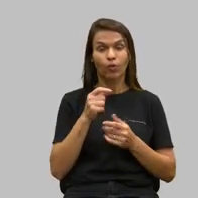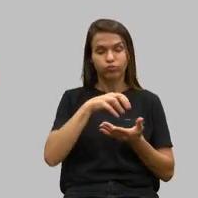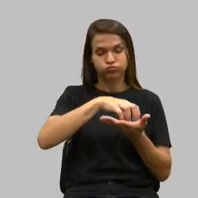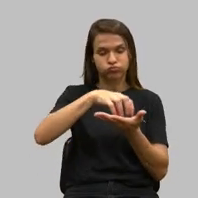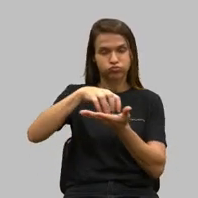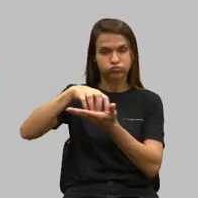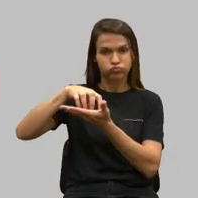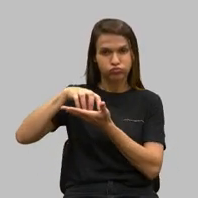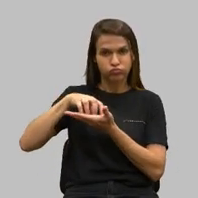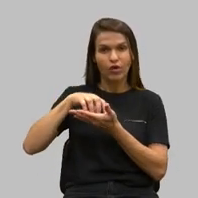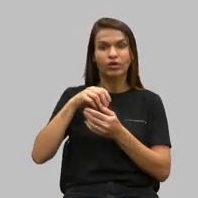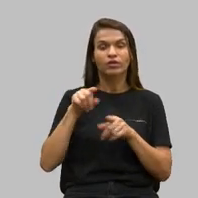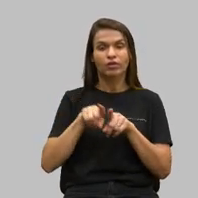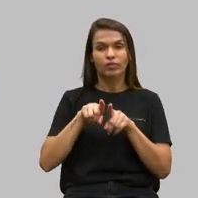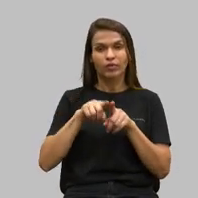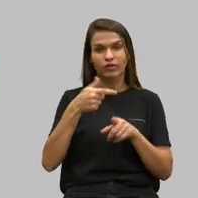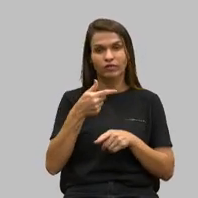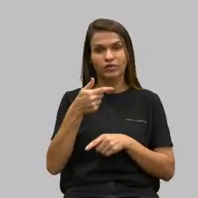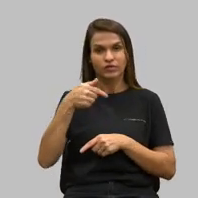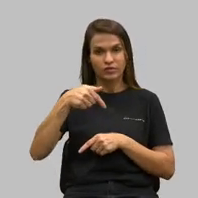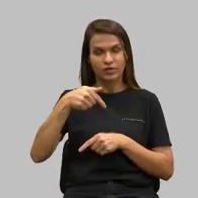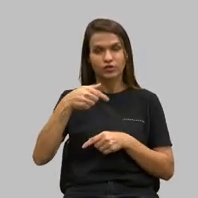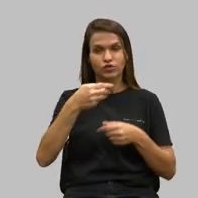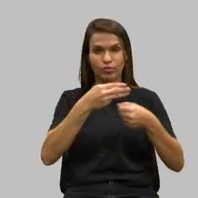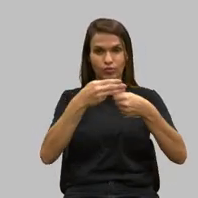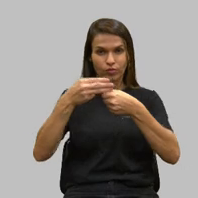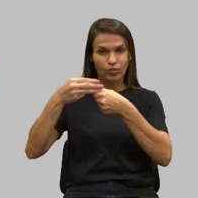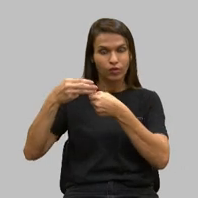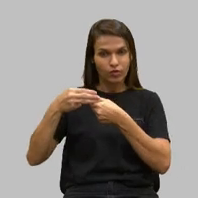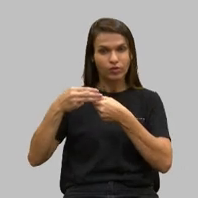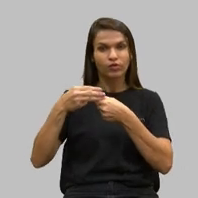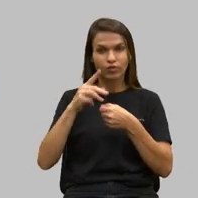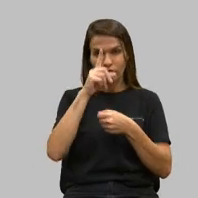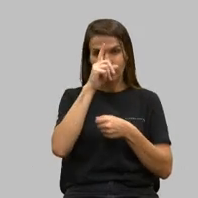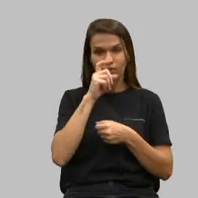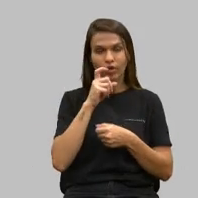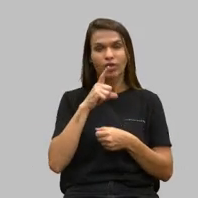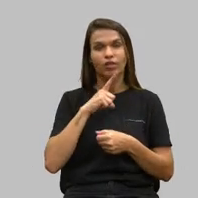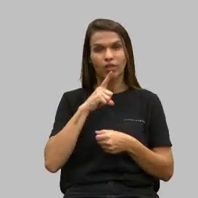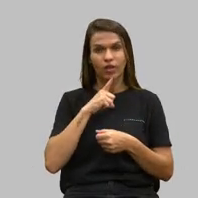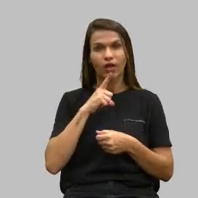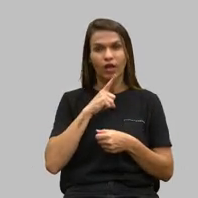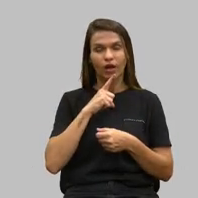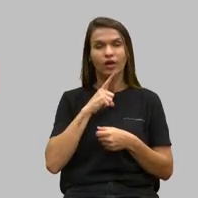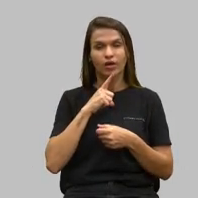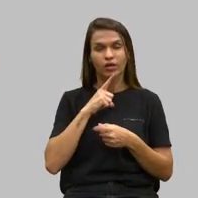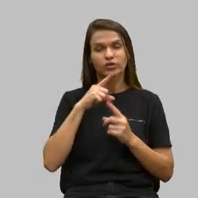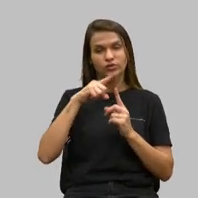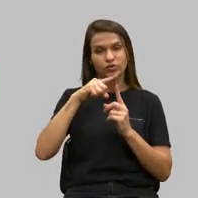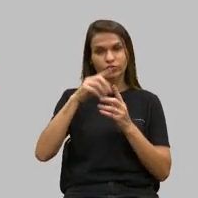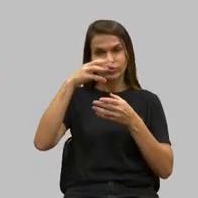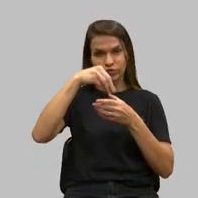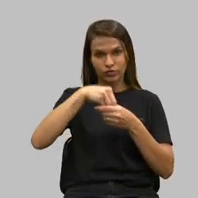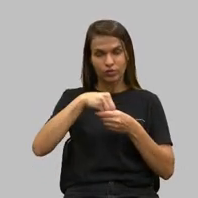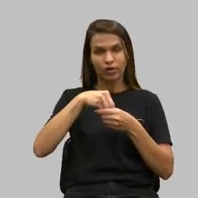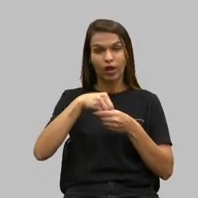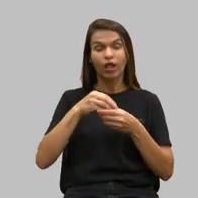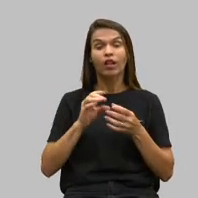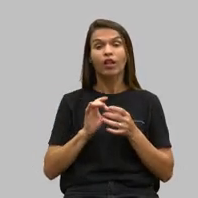27 municípios, são centros de reabilitação, vai ter esse parque multissensorial. Então, ele permite ao paciente,